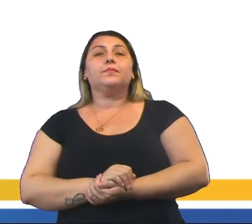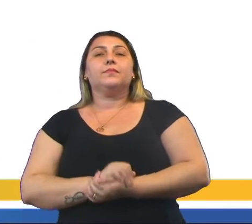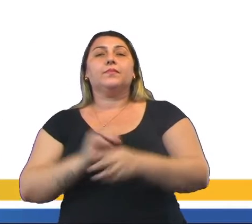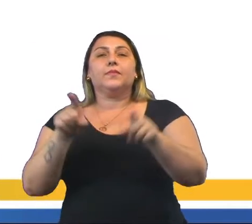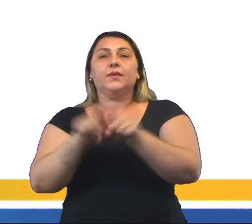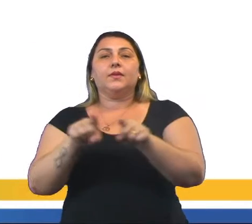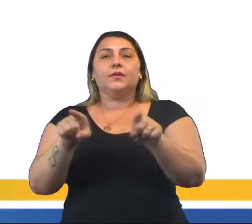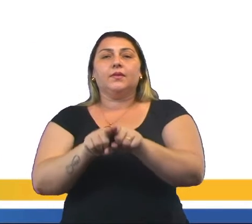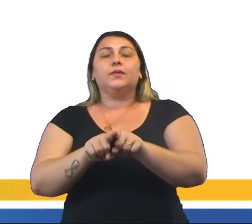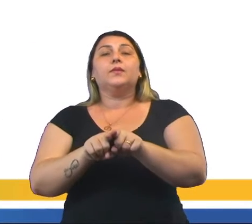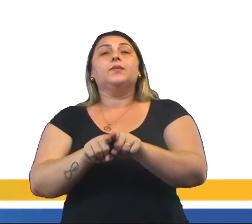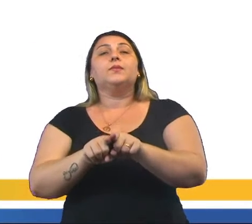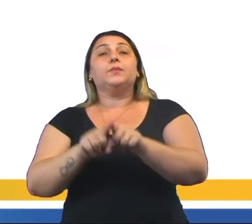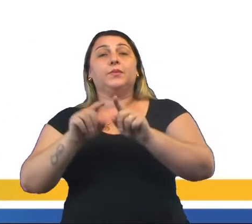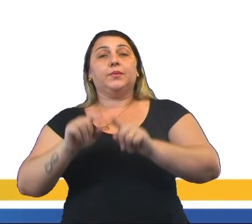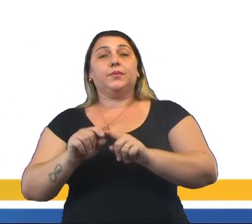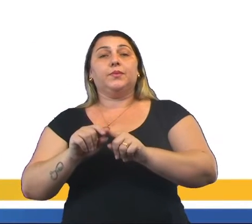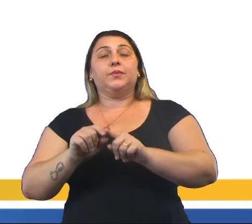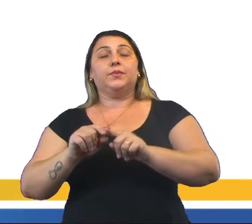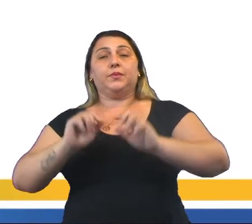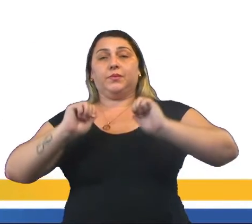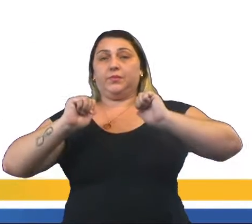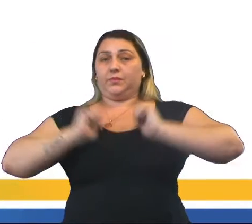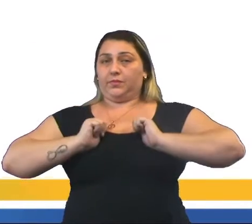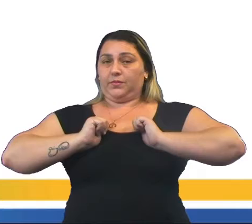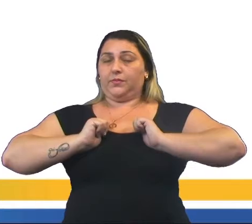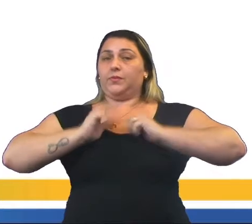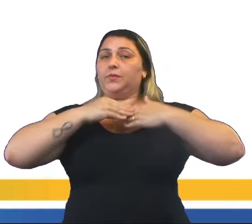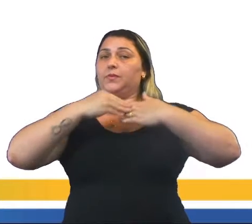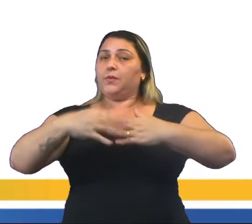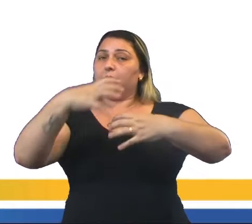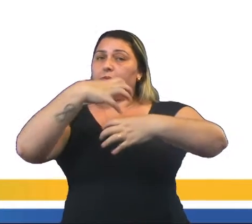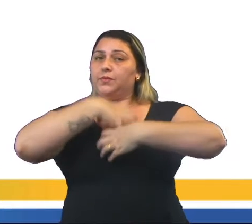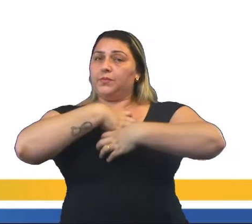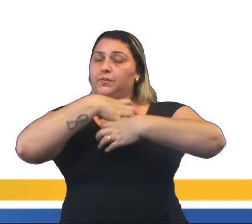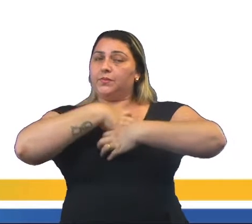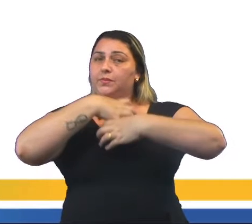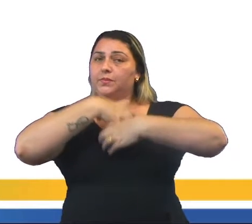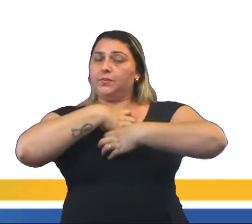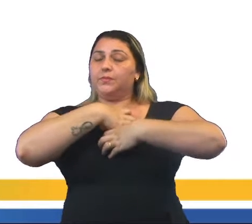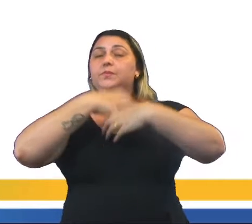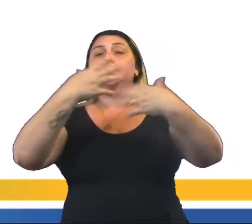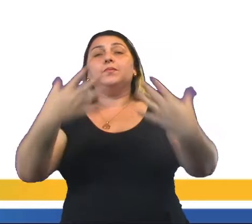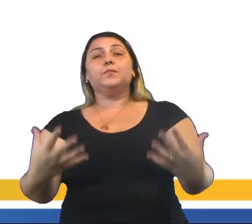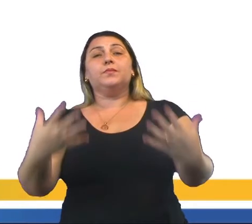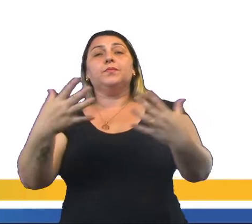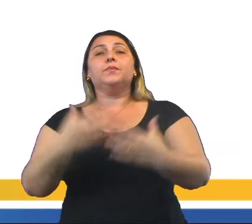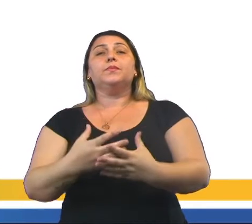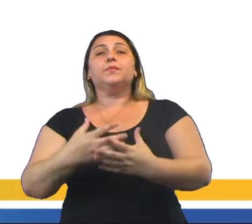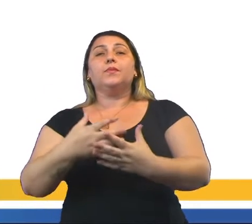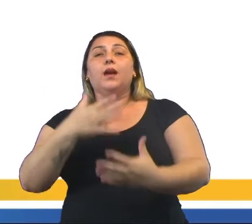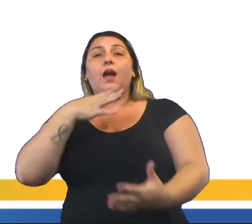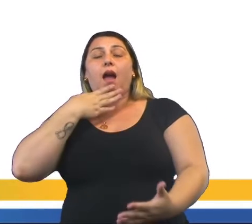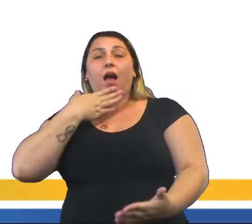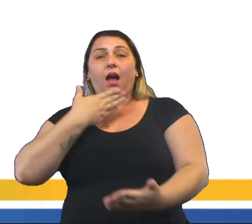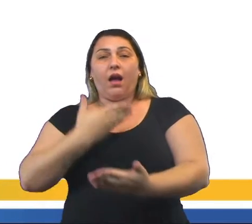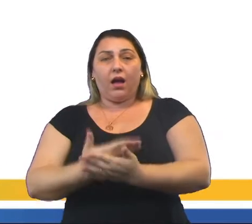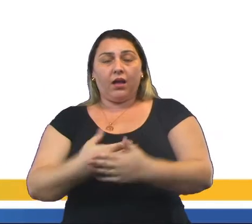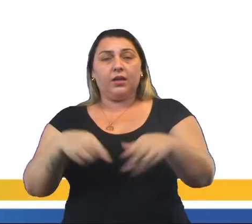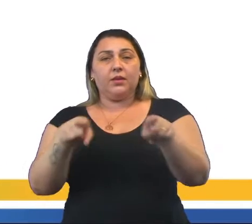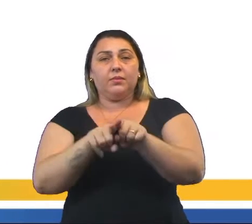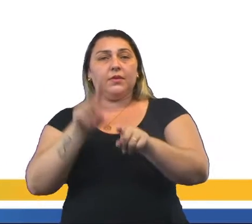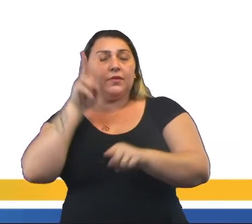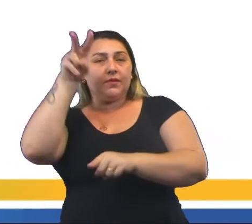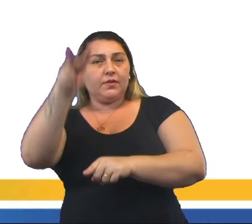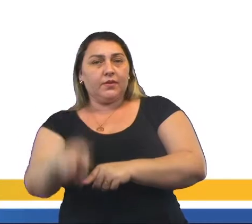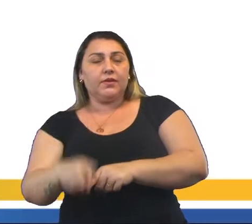essa postura racionalista, veio o sentimentalismo exacerbado, exagerado, que inclusive nós vamos ver